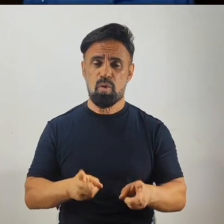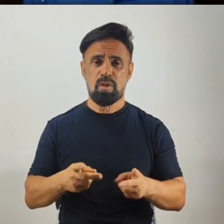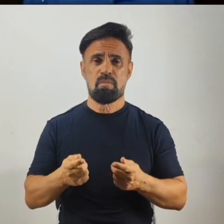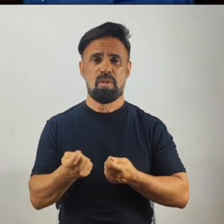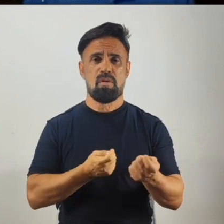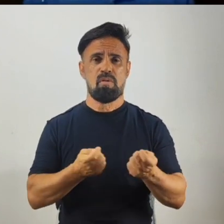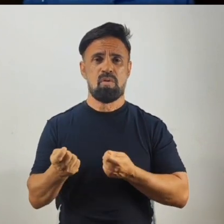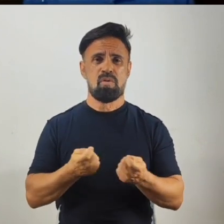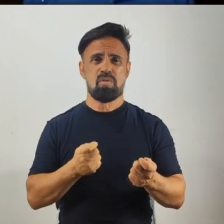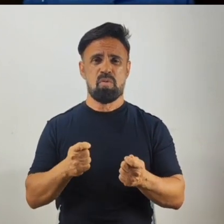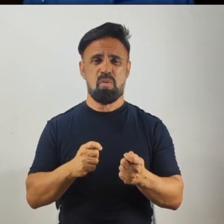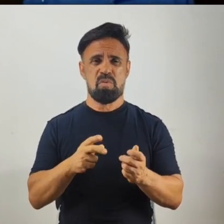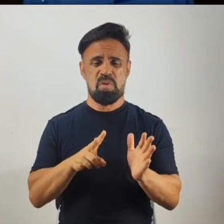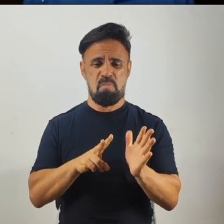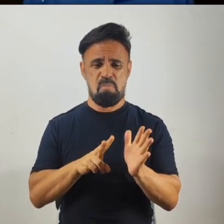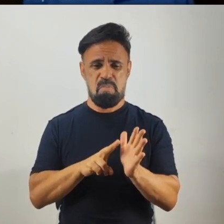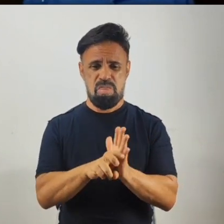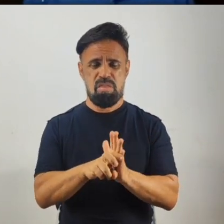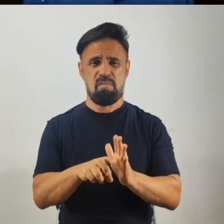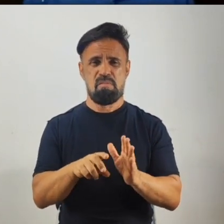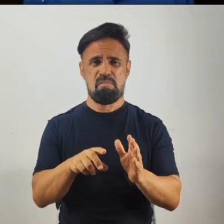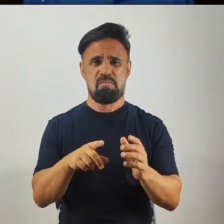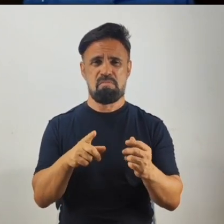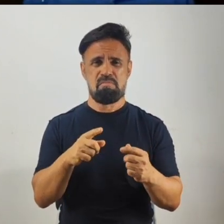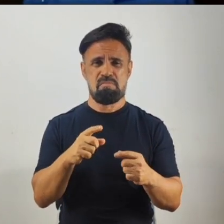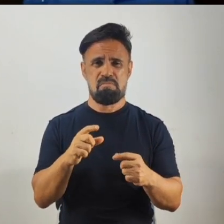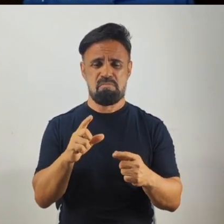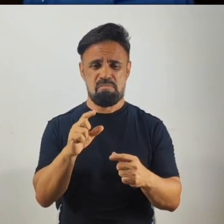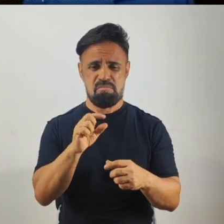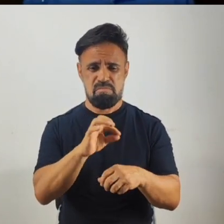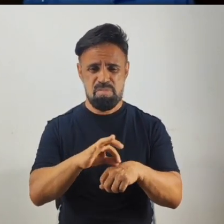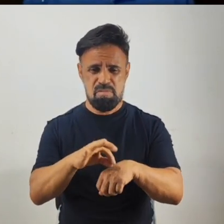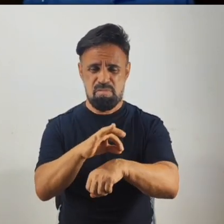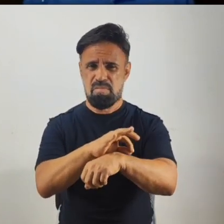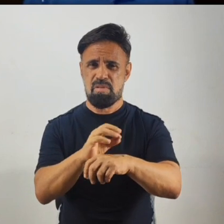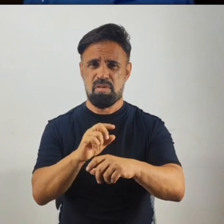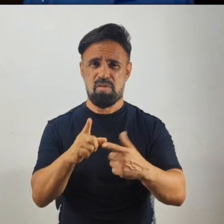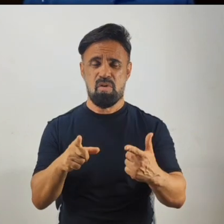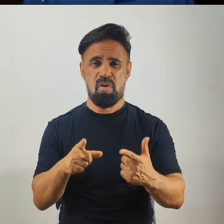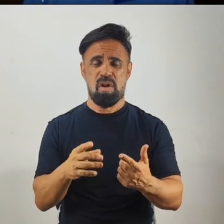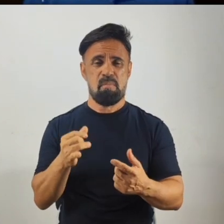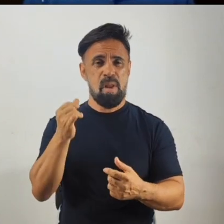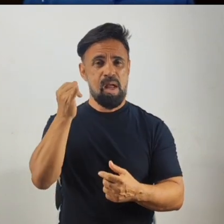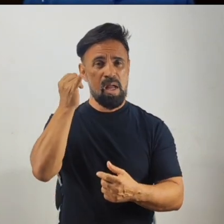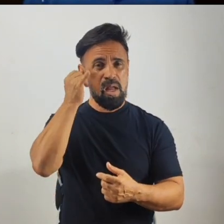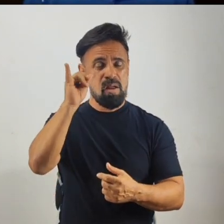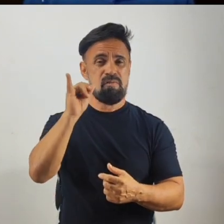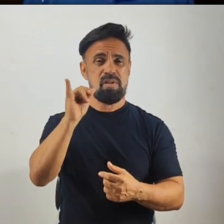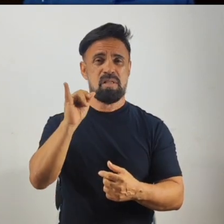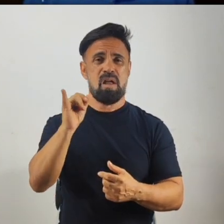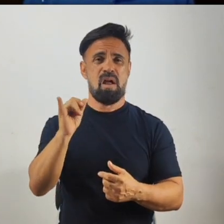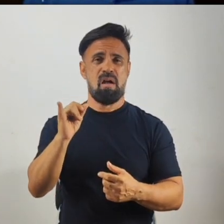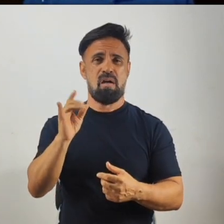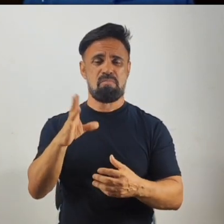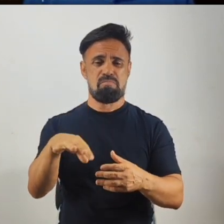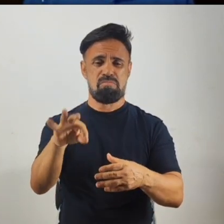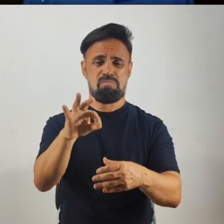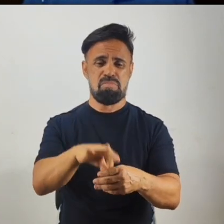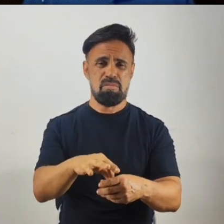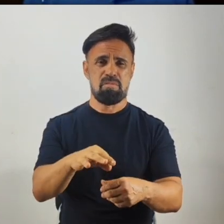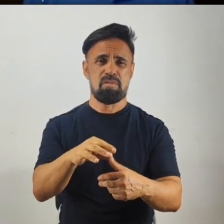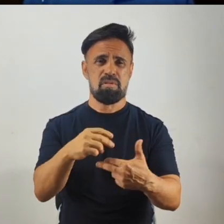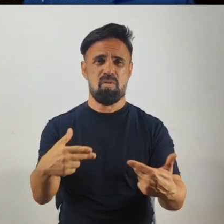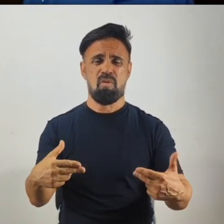garantir ações eficazes e contínuas de controle de vetores e pragas urbanas, com o objetivo de